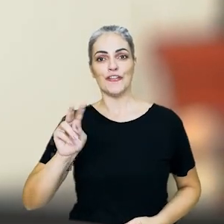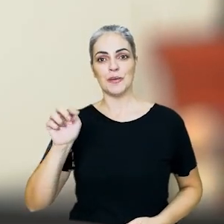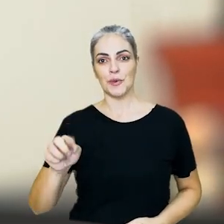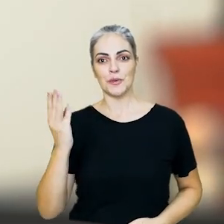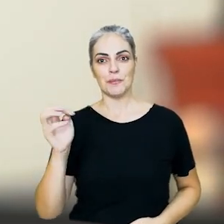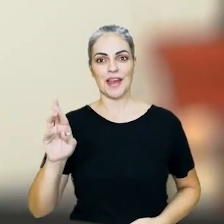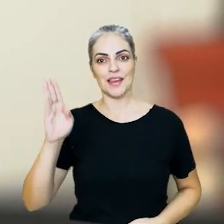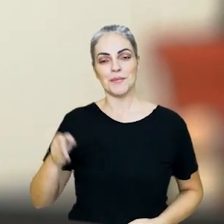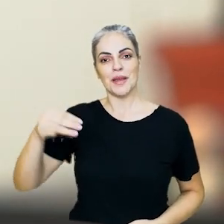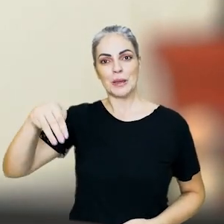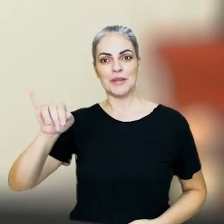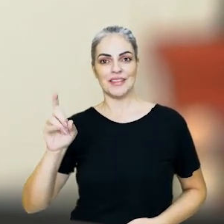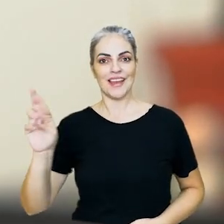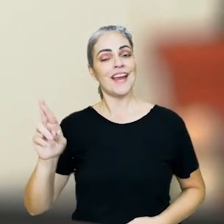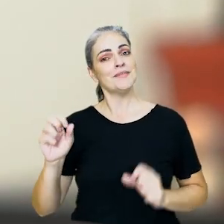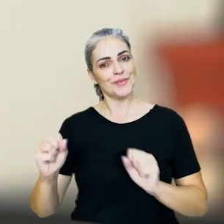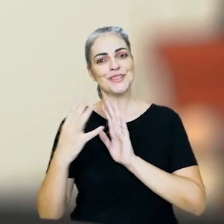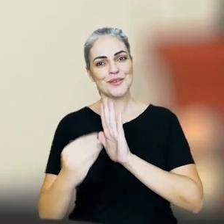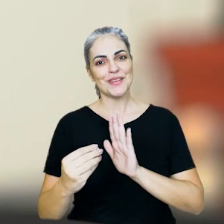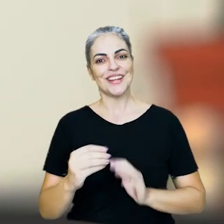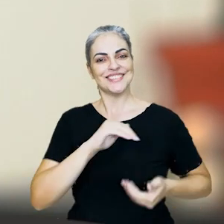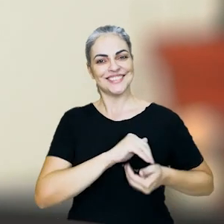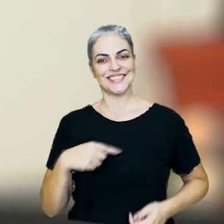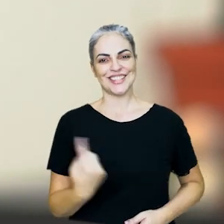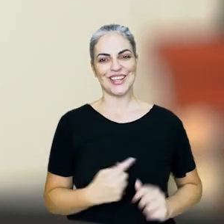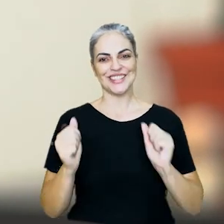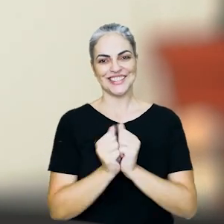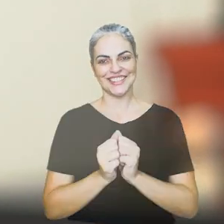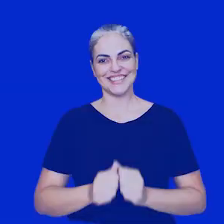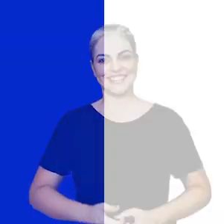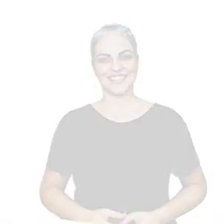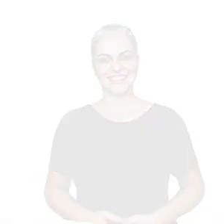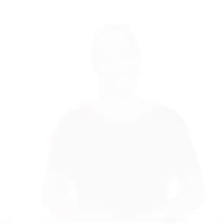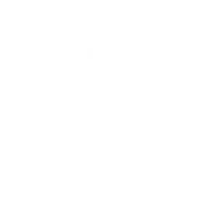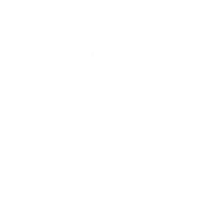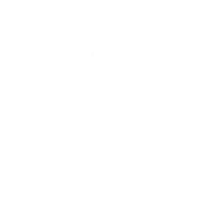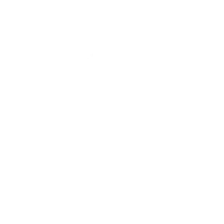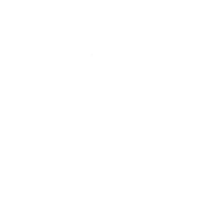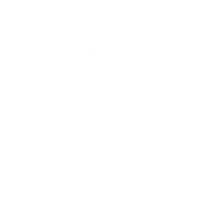gov.br/mdr e se inspire. Defesa Civil somos todos nós.